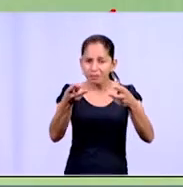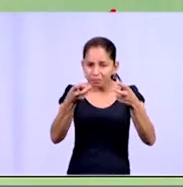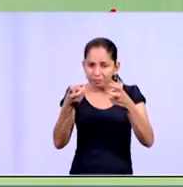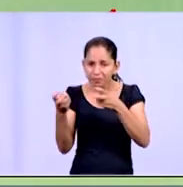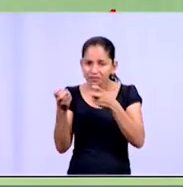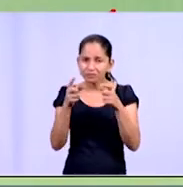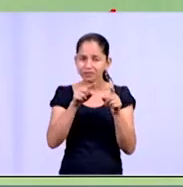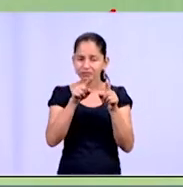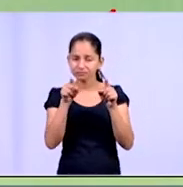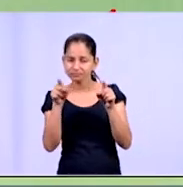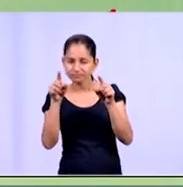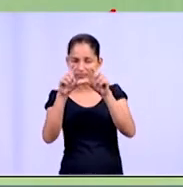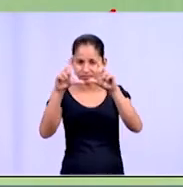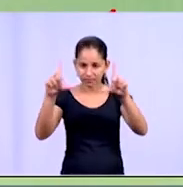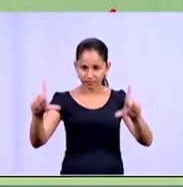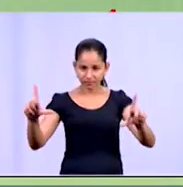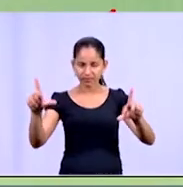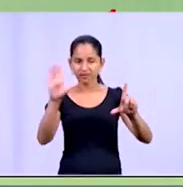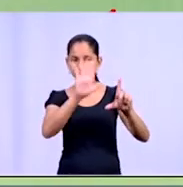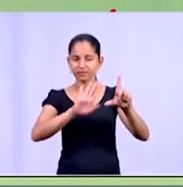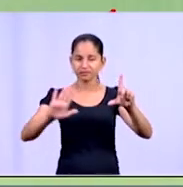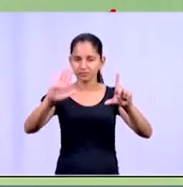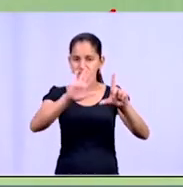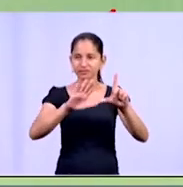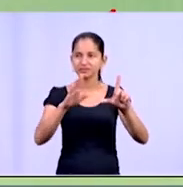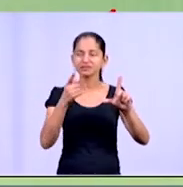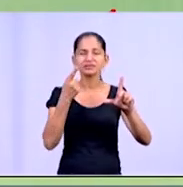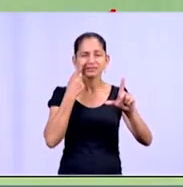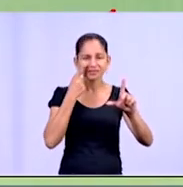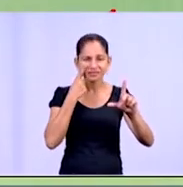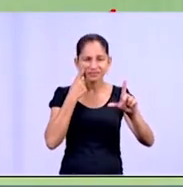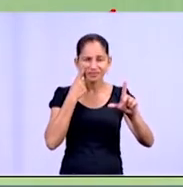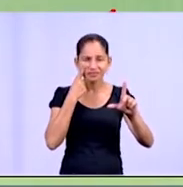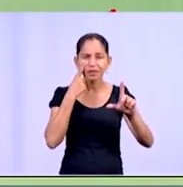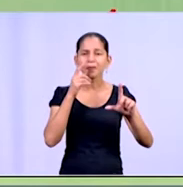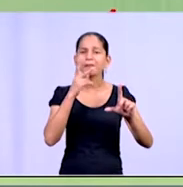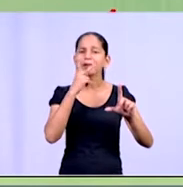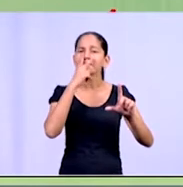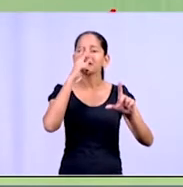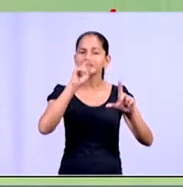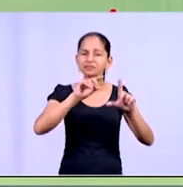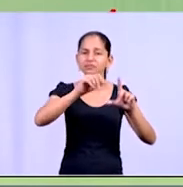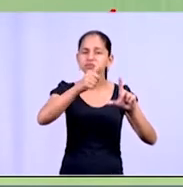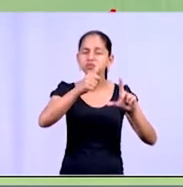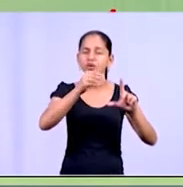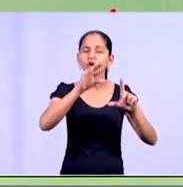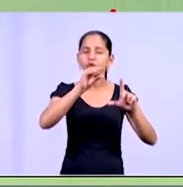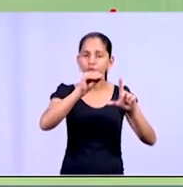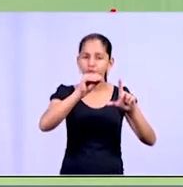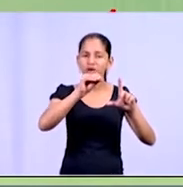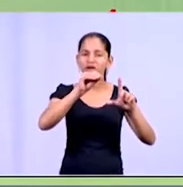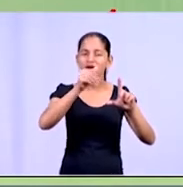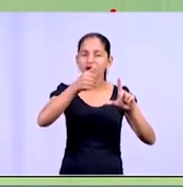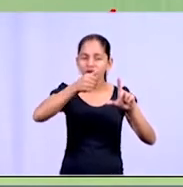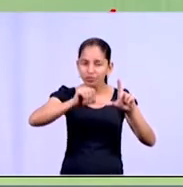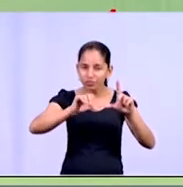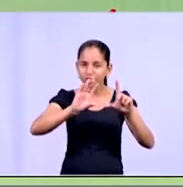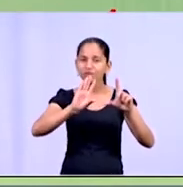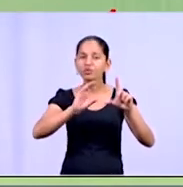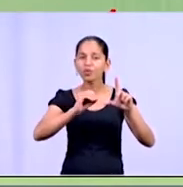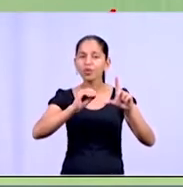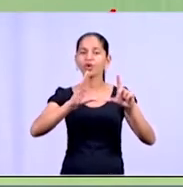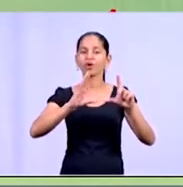percebendo, aqui, esses liga e desliga, que nem um interruptor, na verdade é um interruptor, como você liga e desliga uma lâmpada,